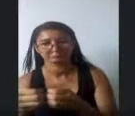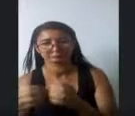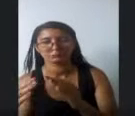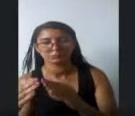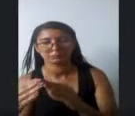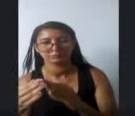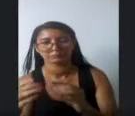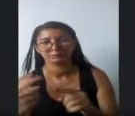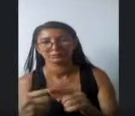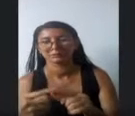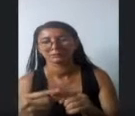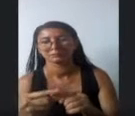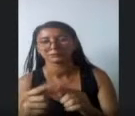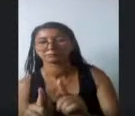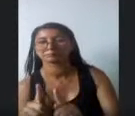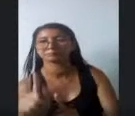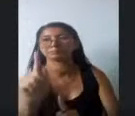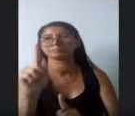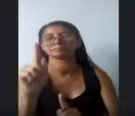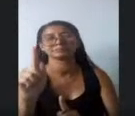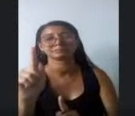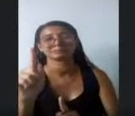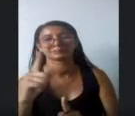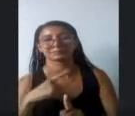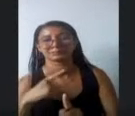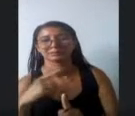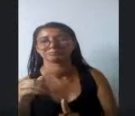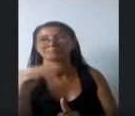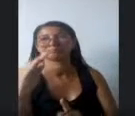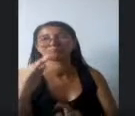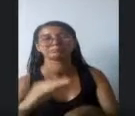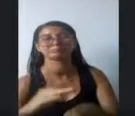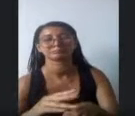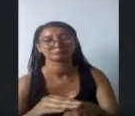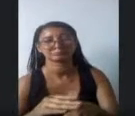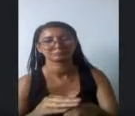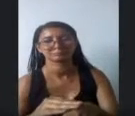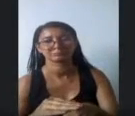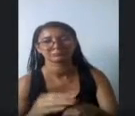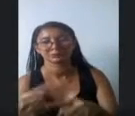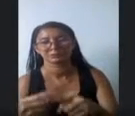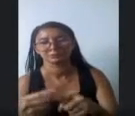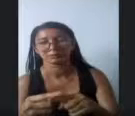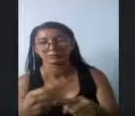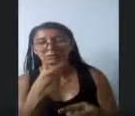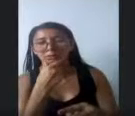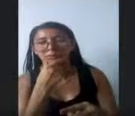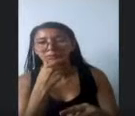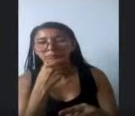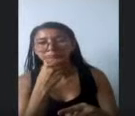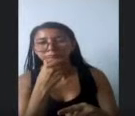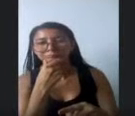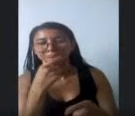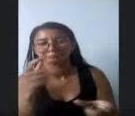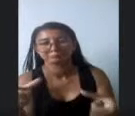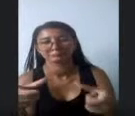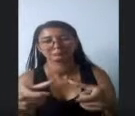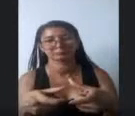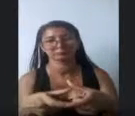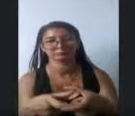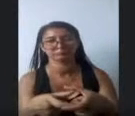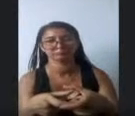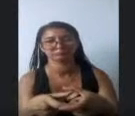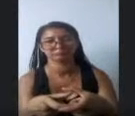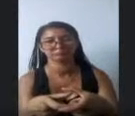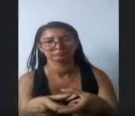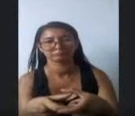que nós fizemos, pelo baixo número de homens que procuraram e que quiseram realizar o teste, né? E